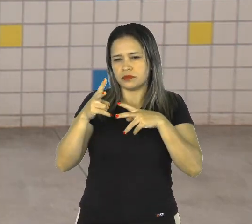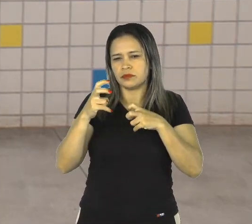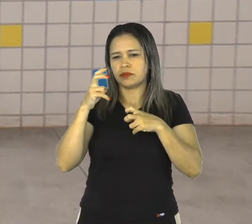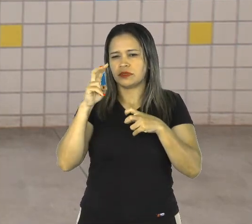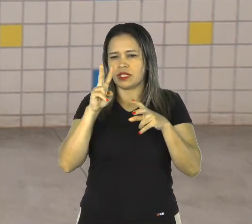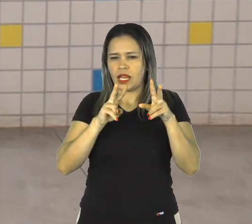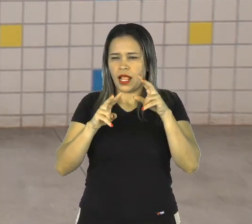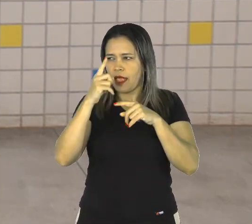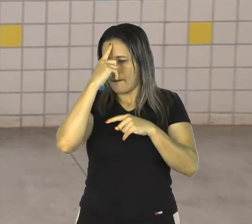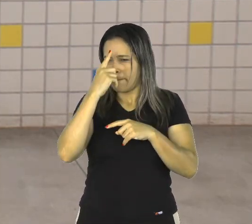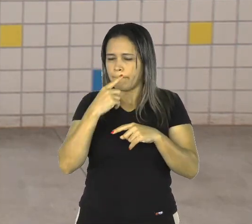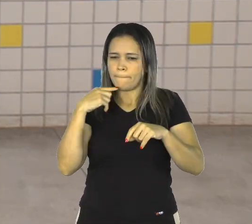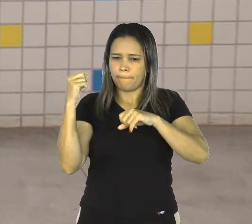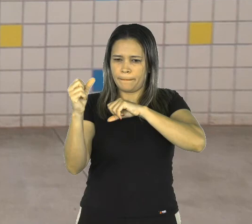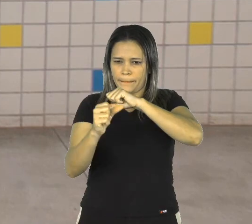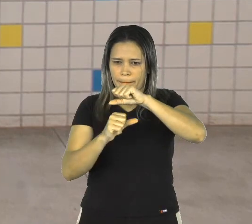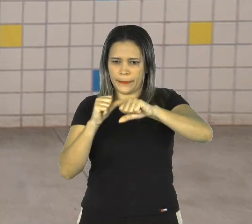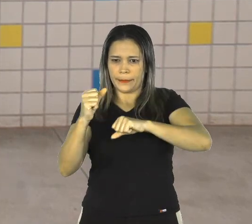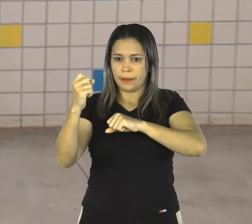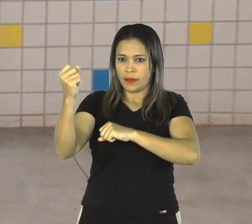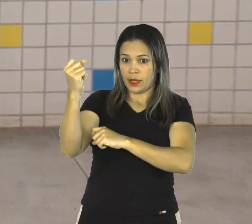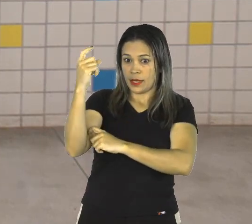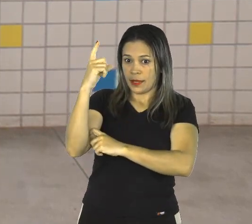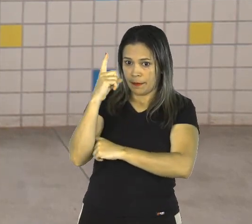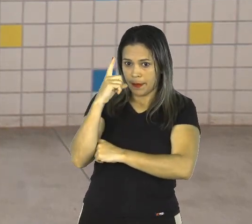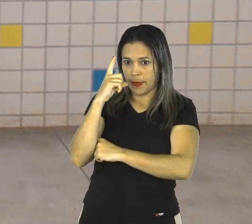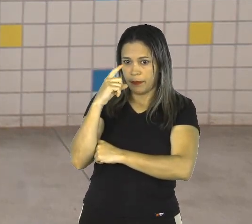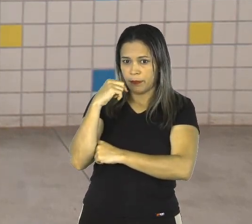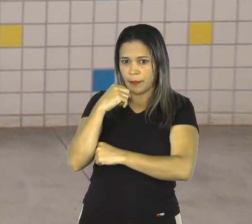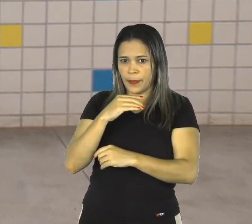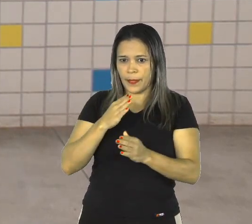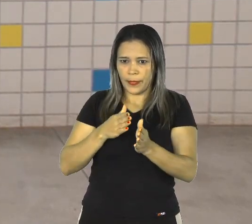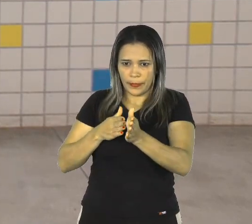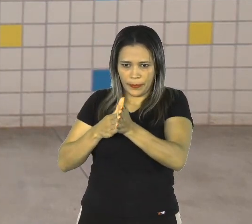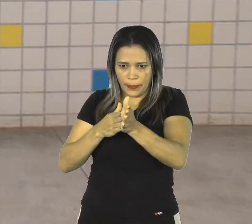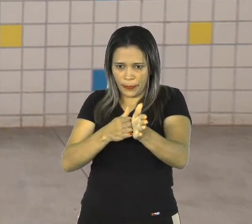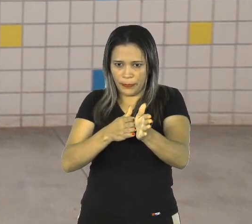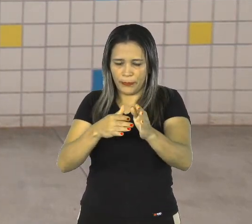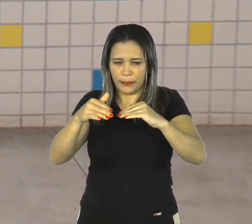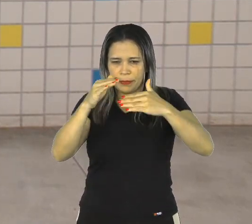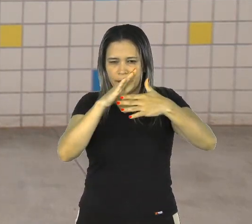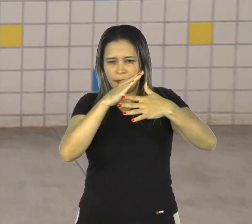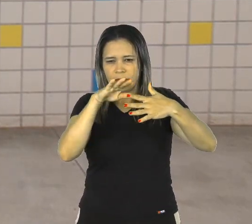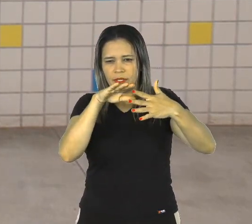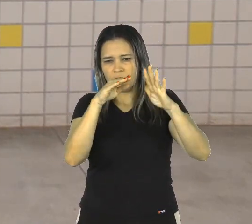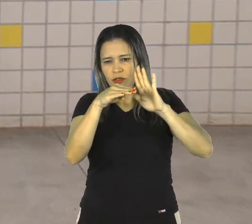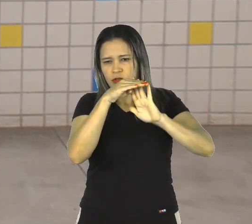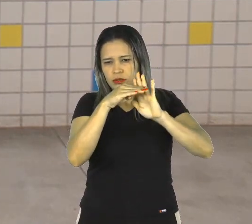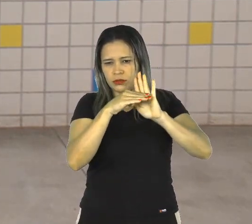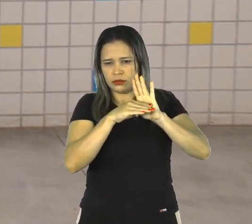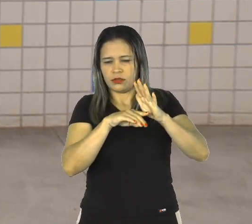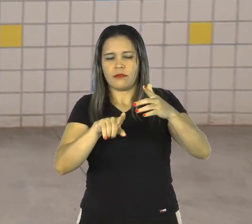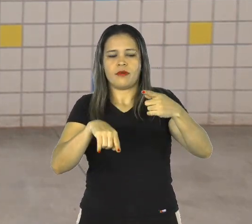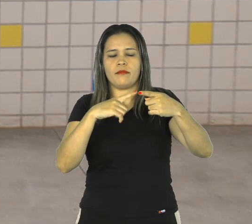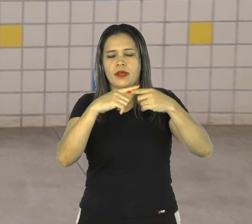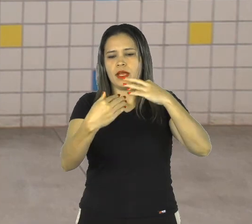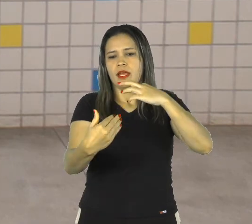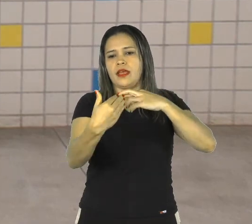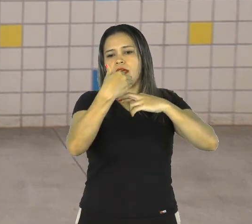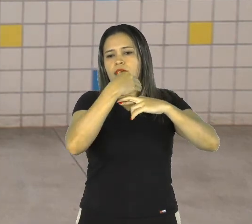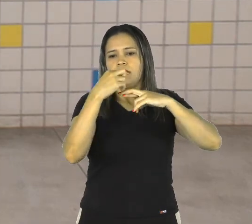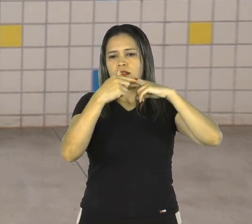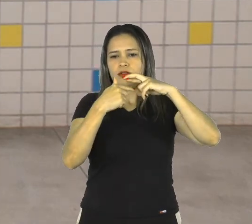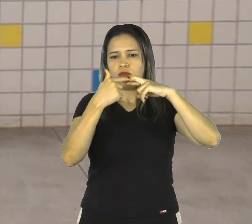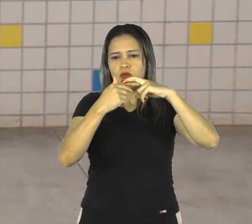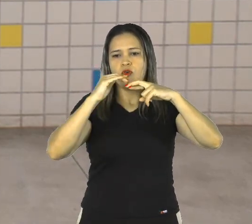elas são transformadas em luz, e elas seguem os caminhos. Primeiro elas vão penetrar no olho através da pupila, depois elas passam pelo